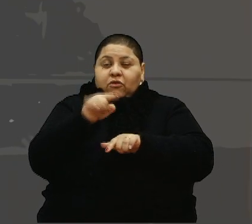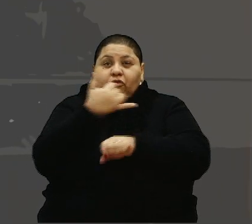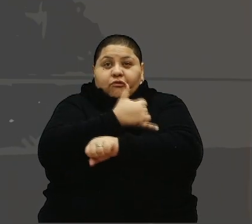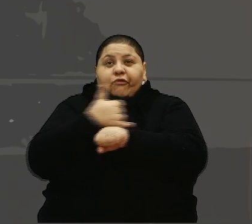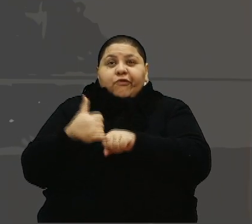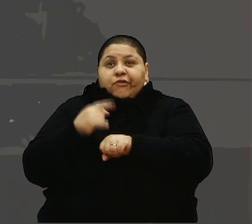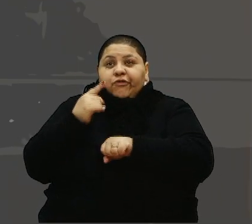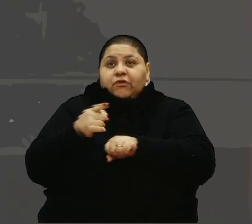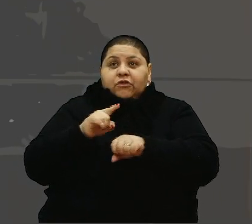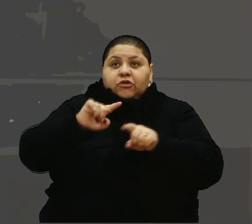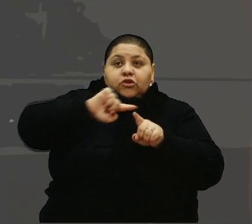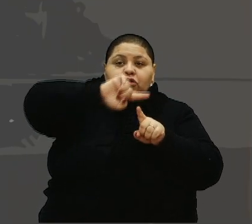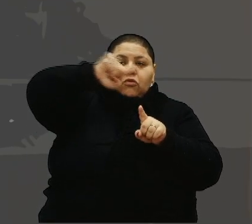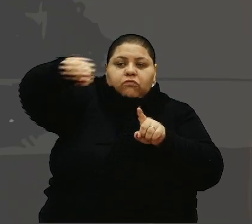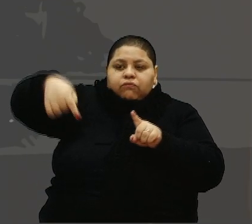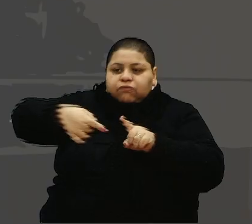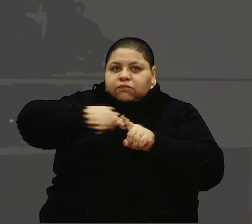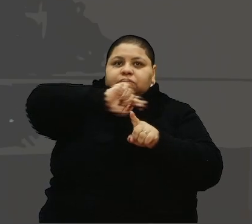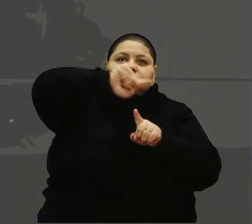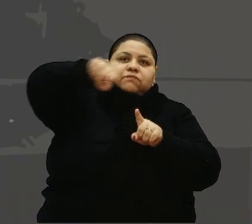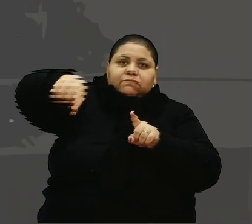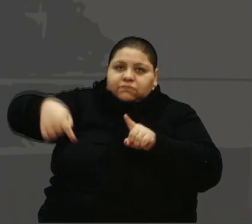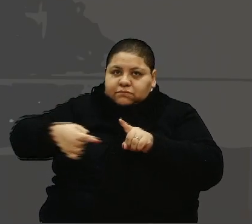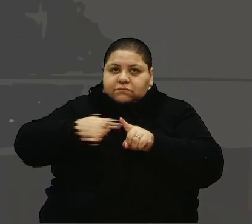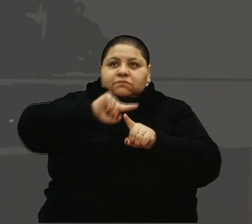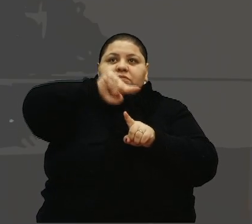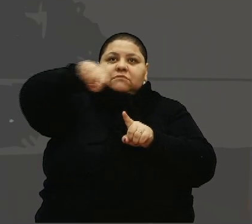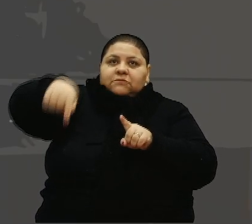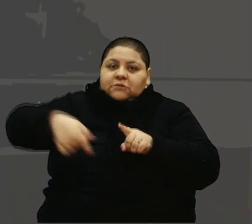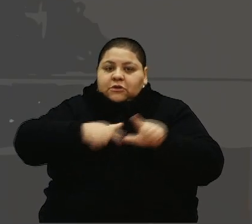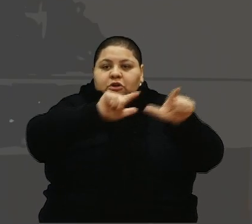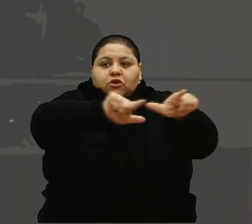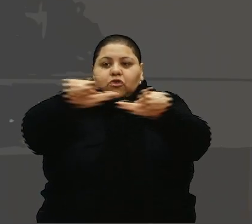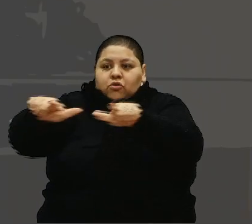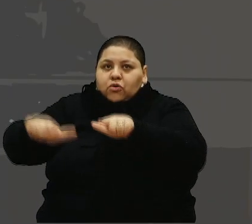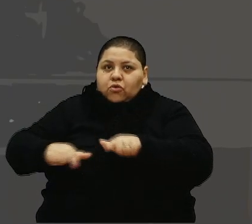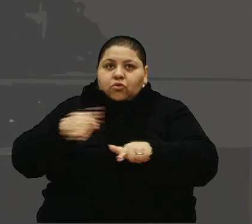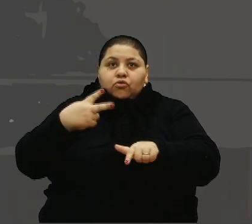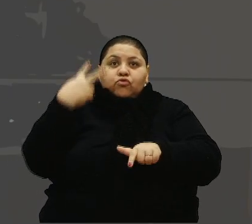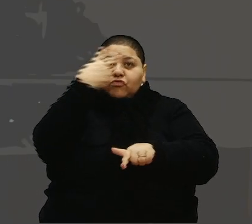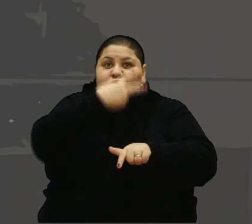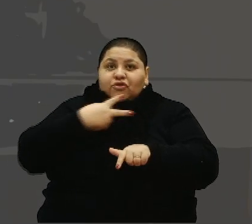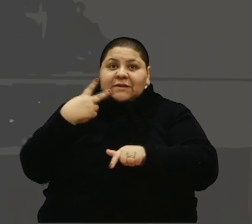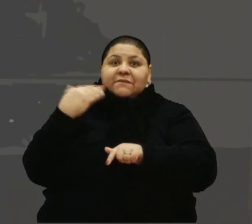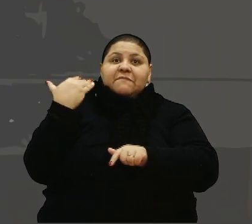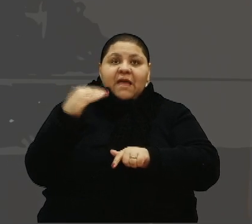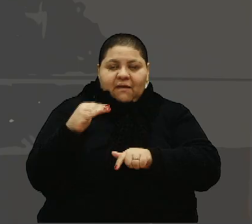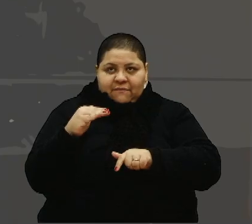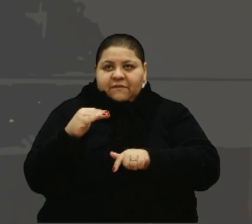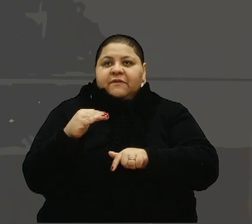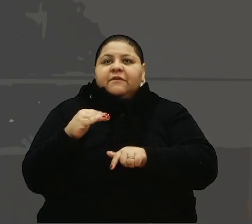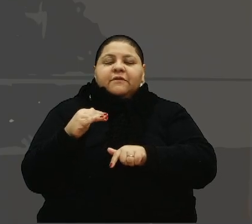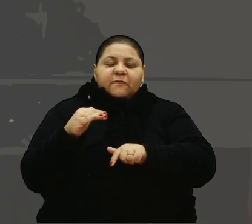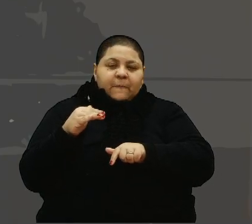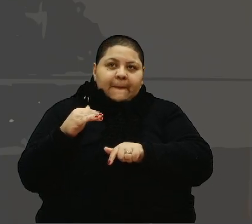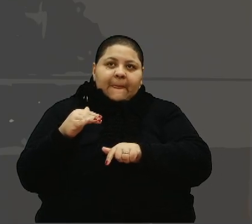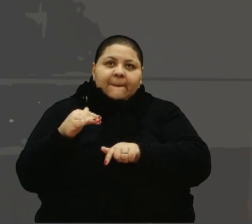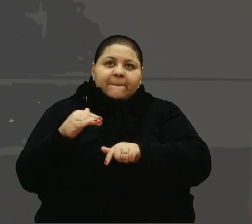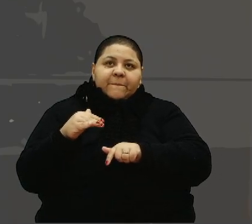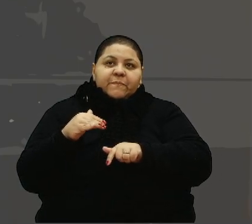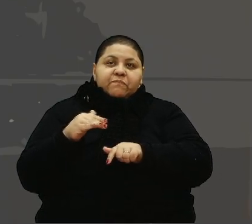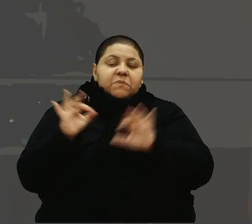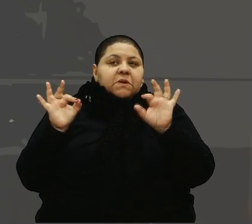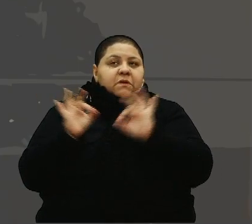passagem, tu circula por todas essas estações durante 2h30. 2h30. E o